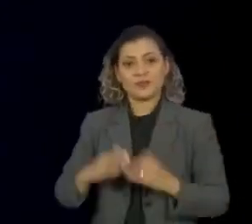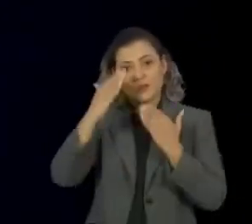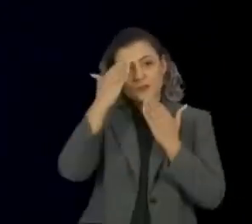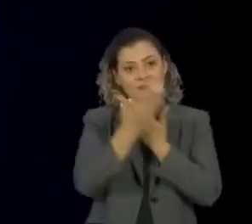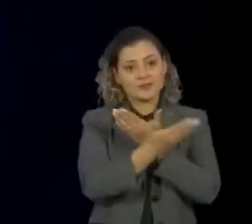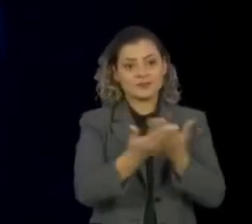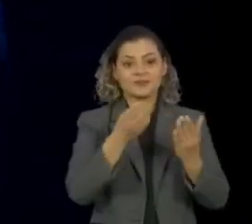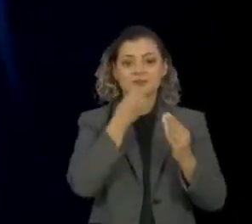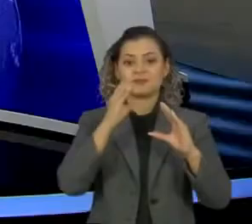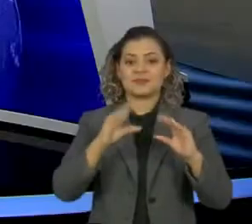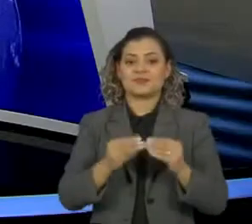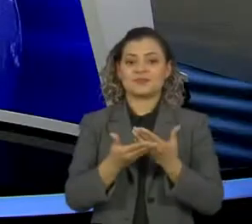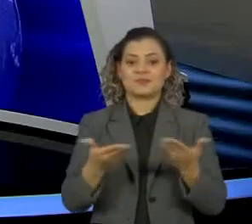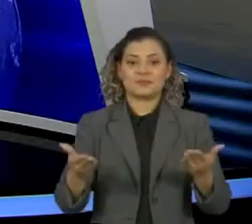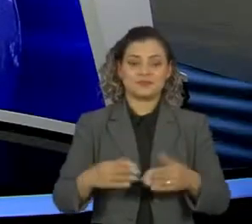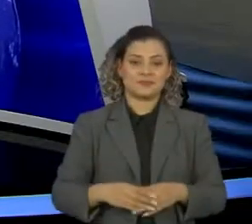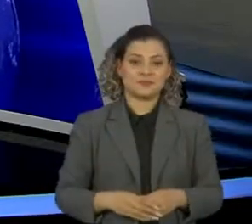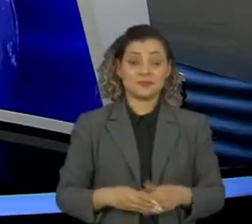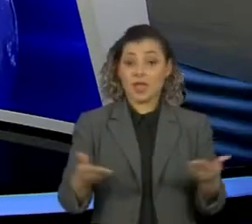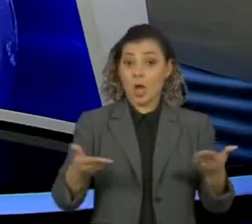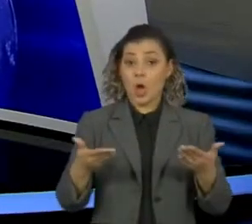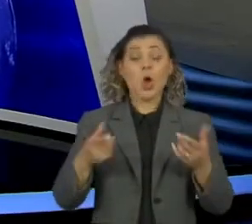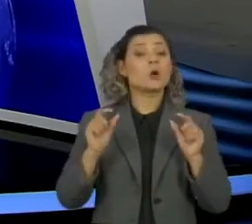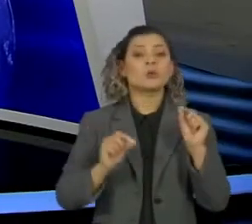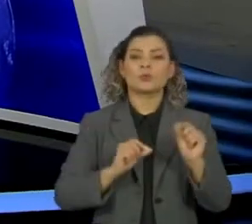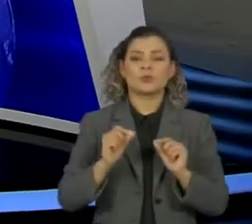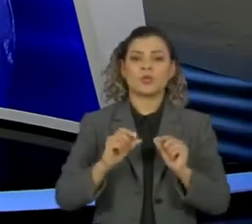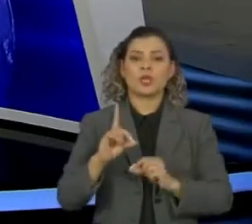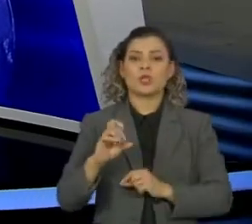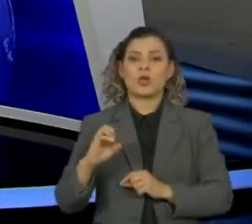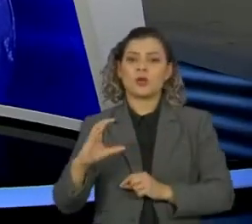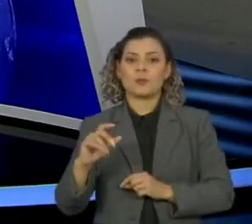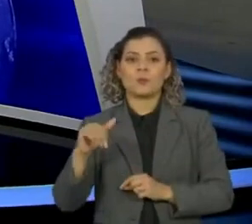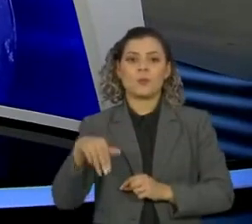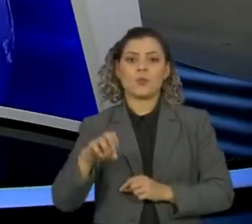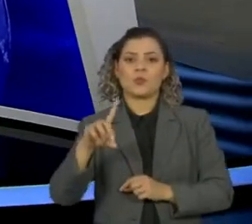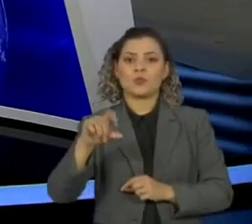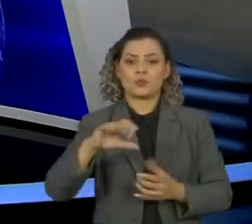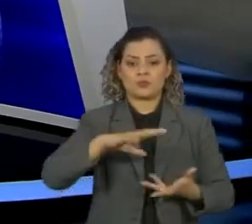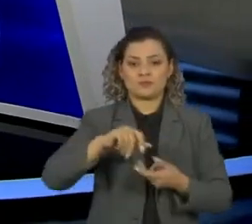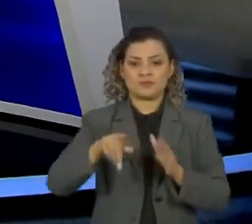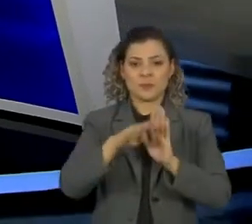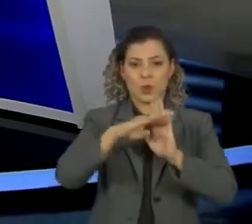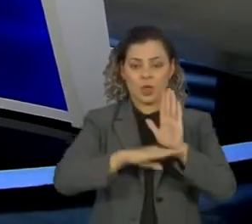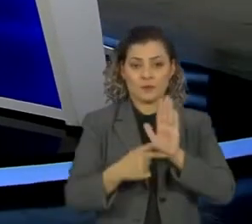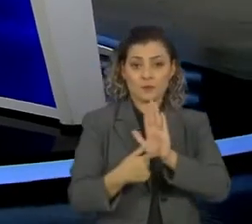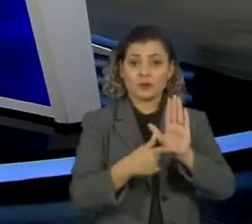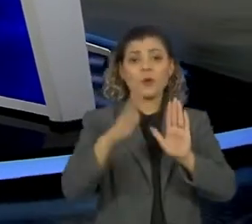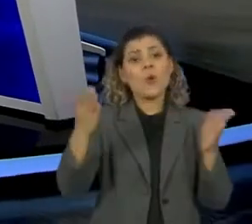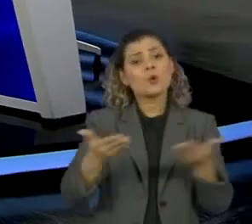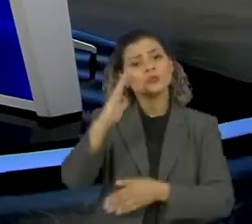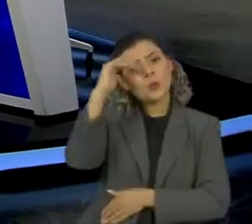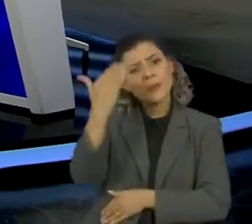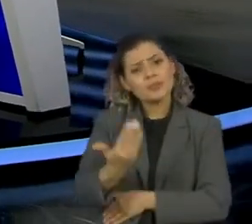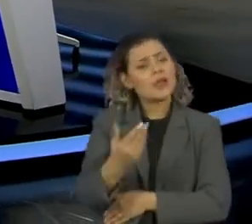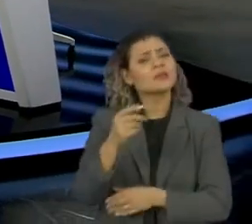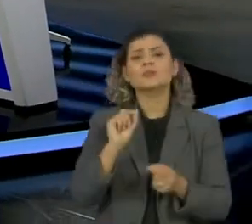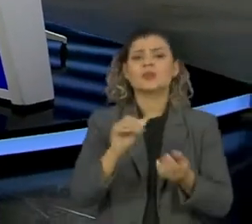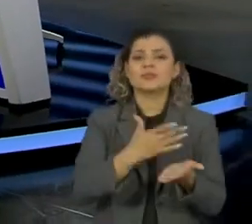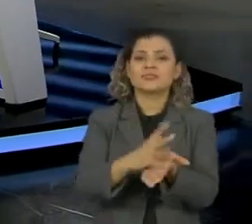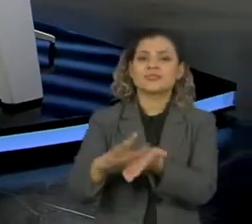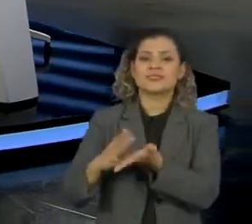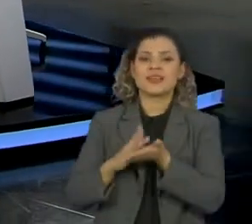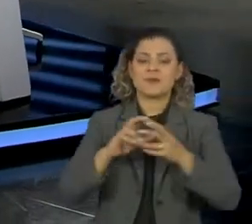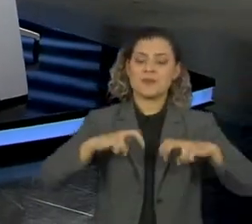senhores. Boa noite. Boa noite. E fique agora com o programa Doc Mundo. E nós terminamos esta edição com uma homenagem ao samba de roda